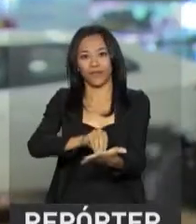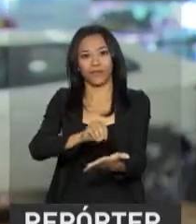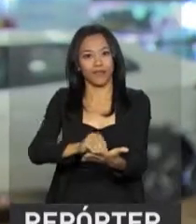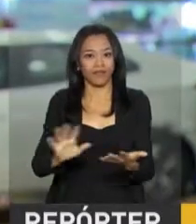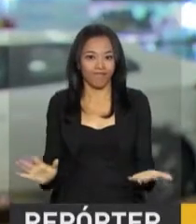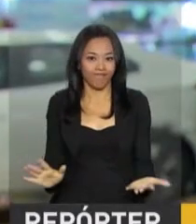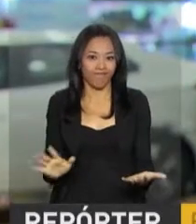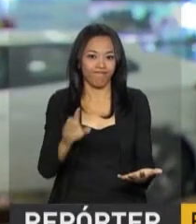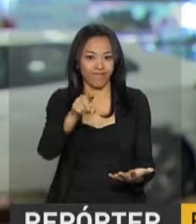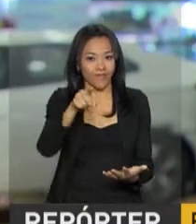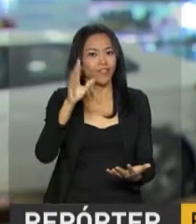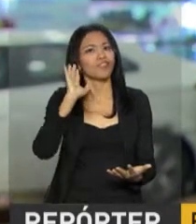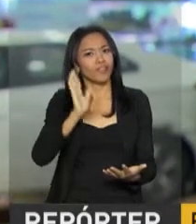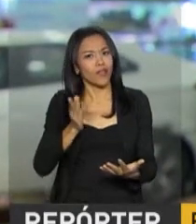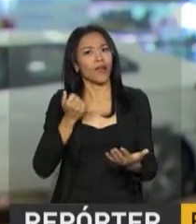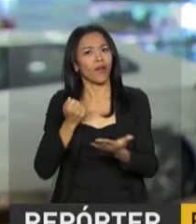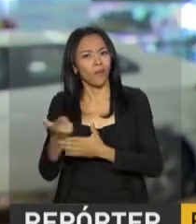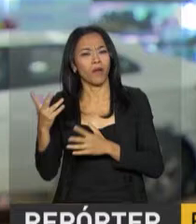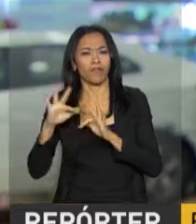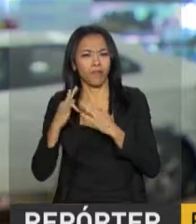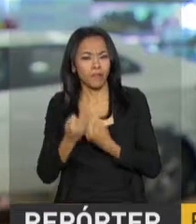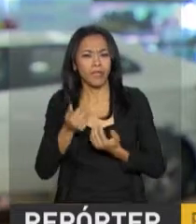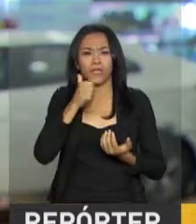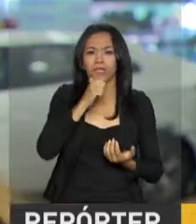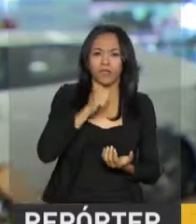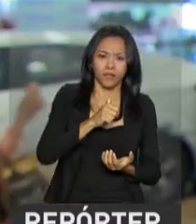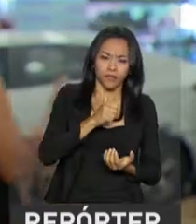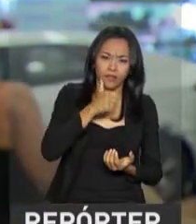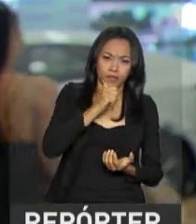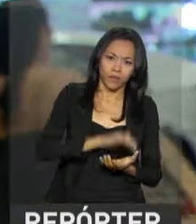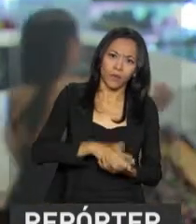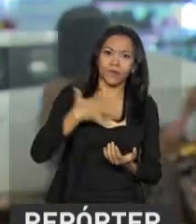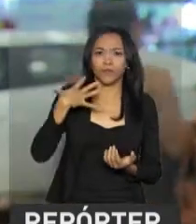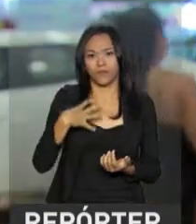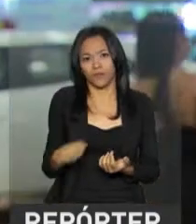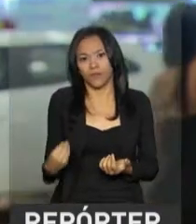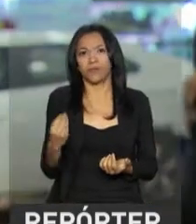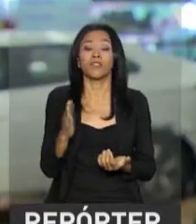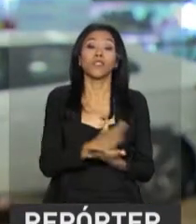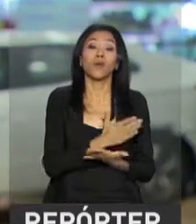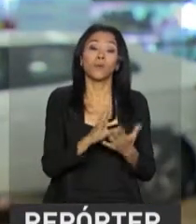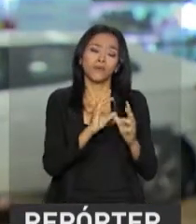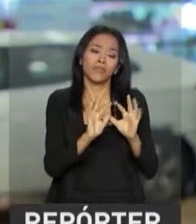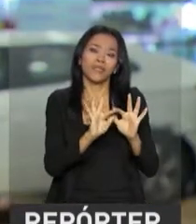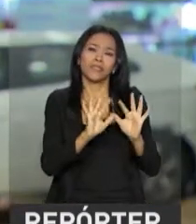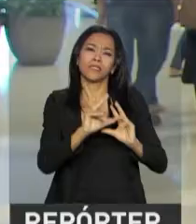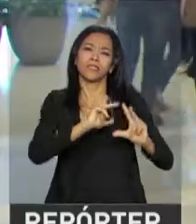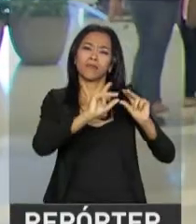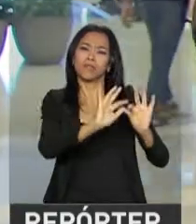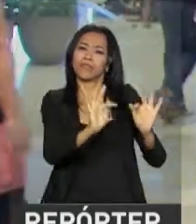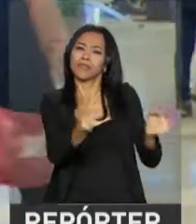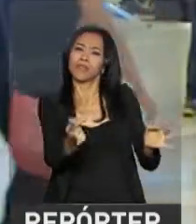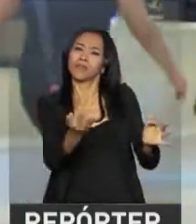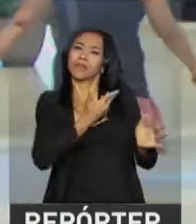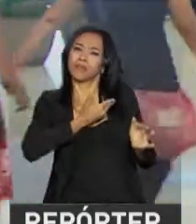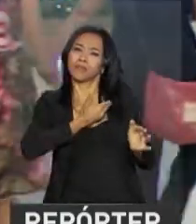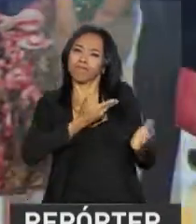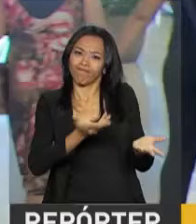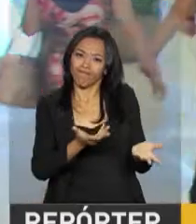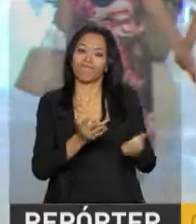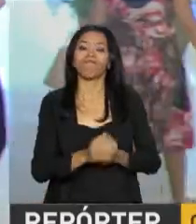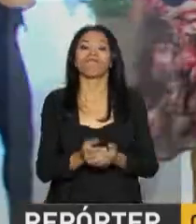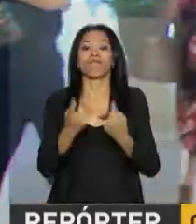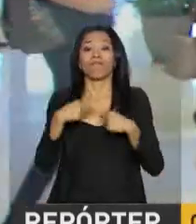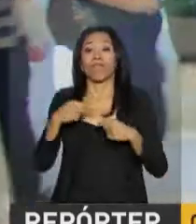comprei normalmente para a família direta, né? Filhos, esposa e algumas lembrancinhas para alguns colegas. O Natal é a data